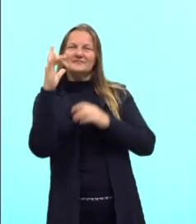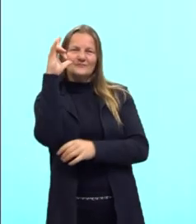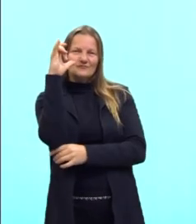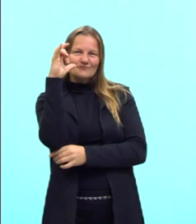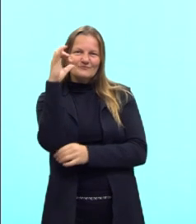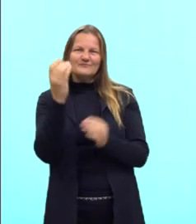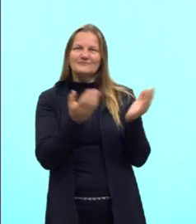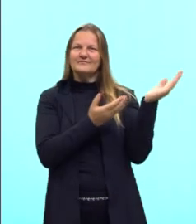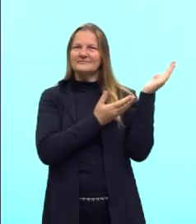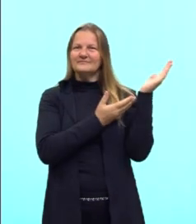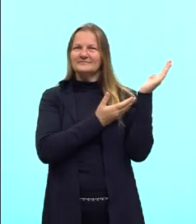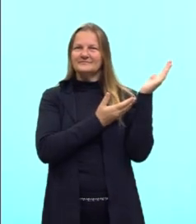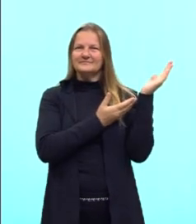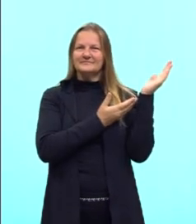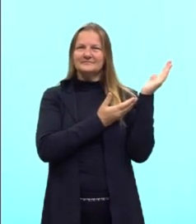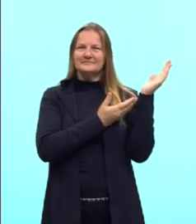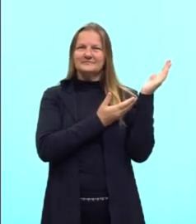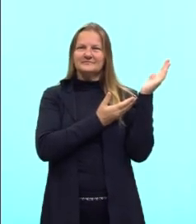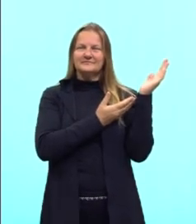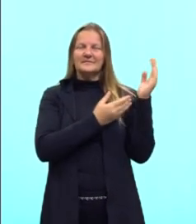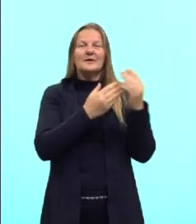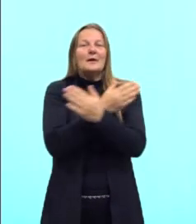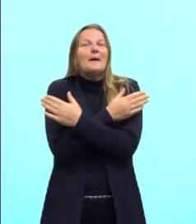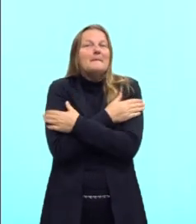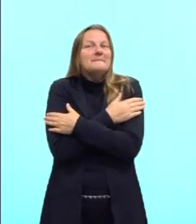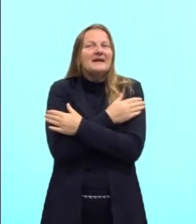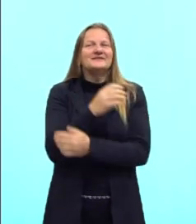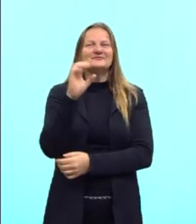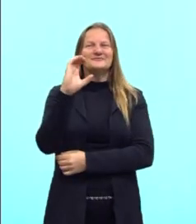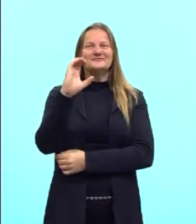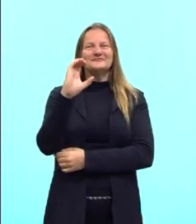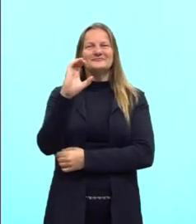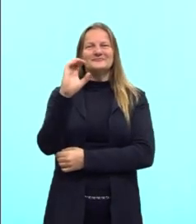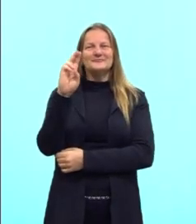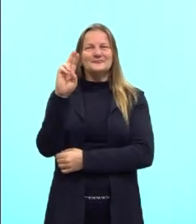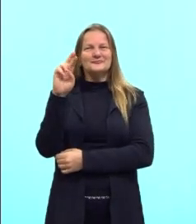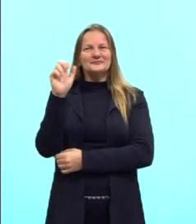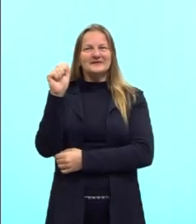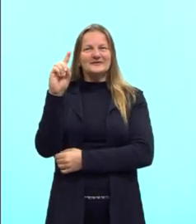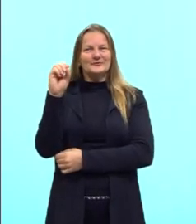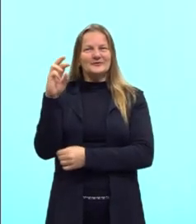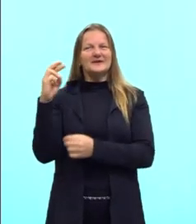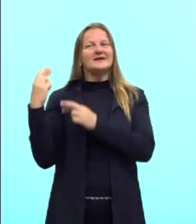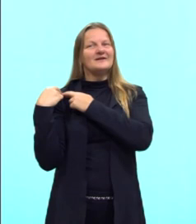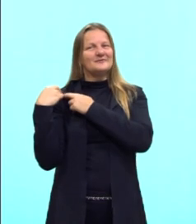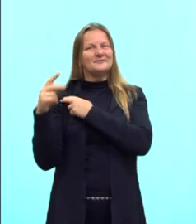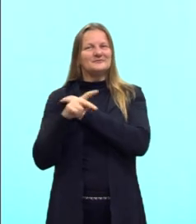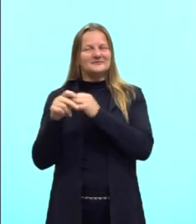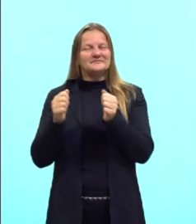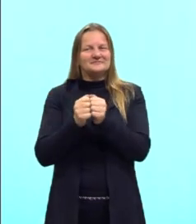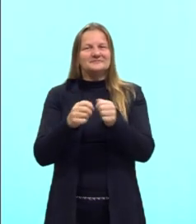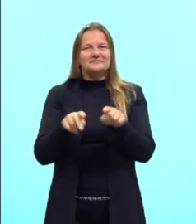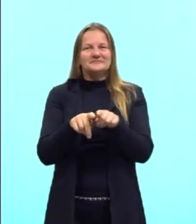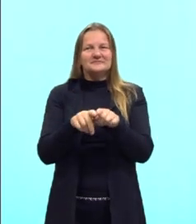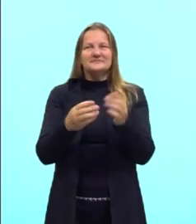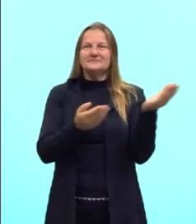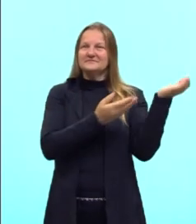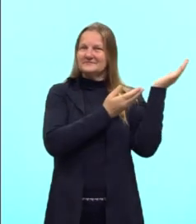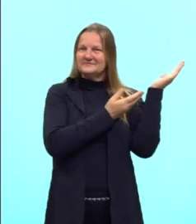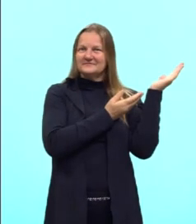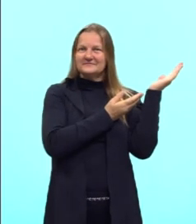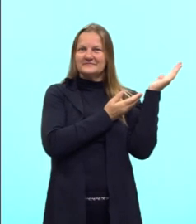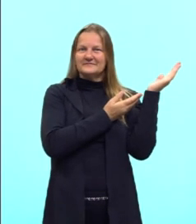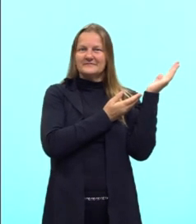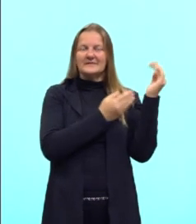Instagram que Prof Lucas La Bella mandar um abraço para mim a curadora Andressa domanski e se vocês tiverem vendo esse vídeo no you eu